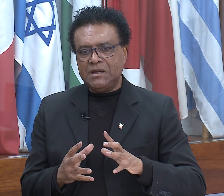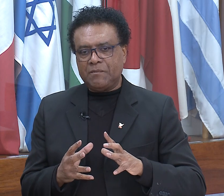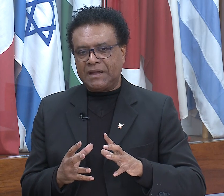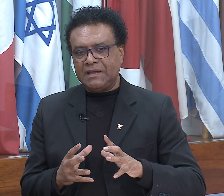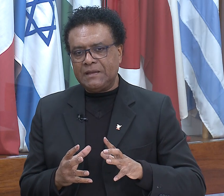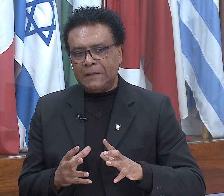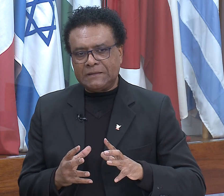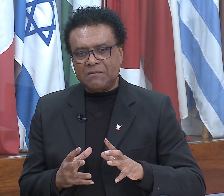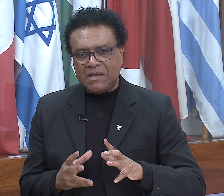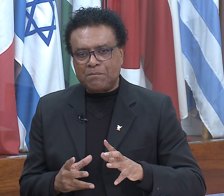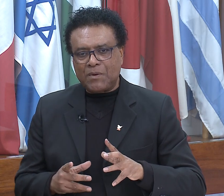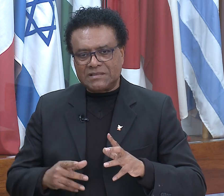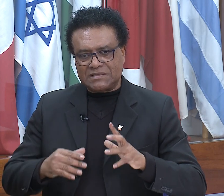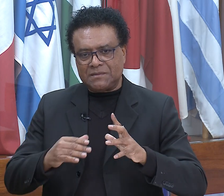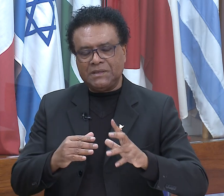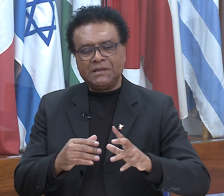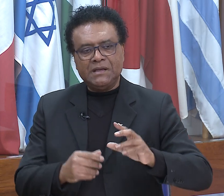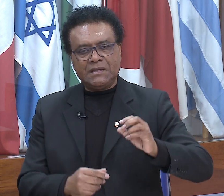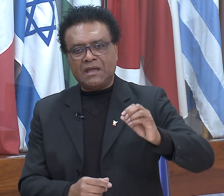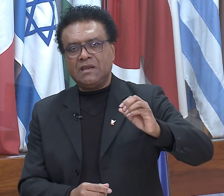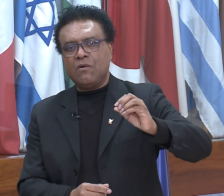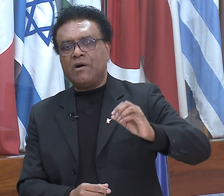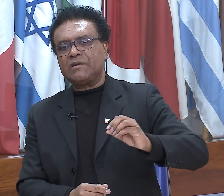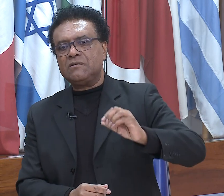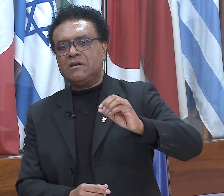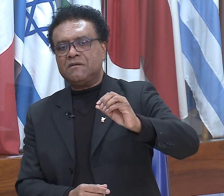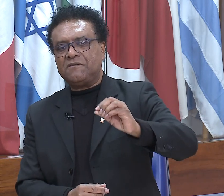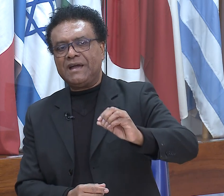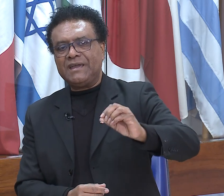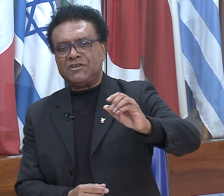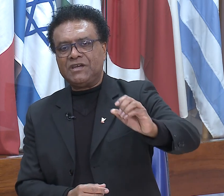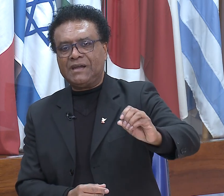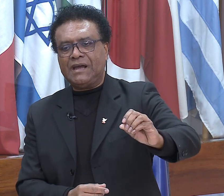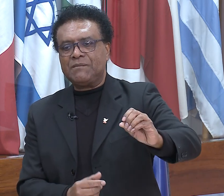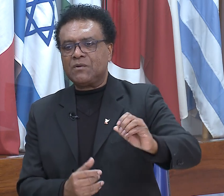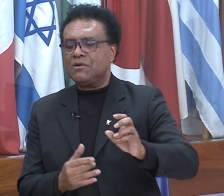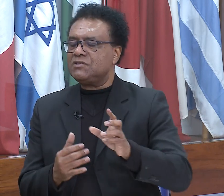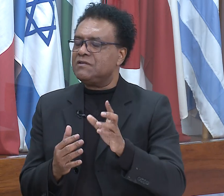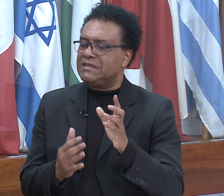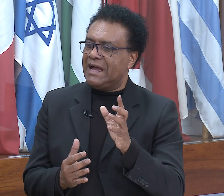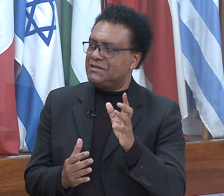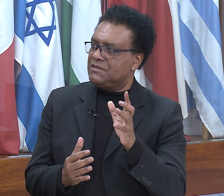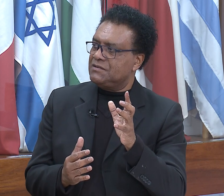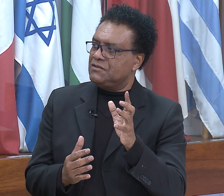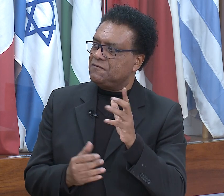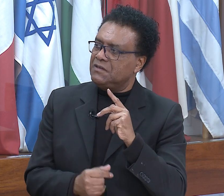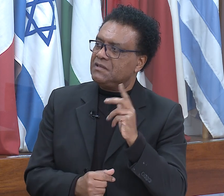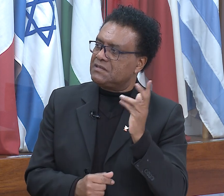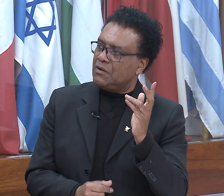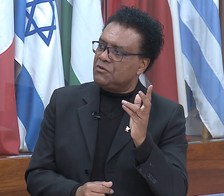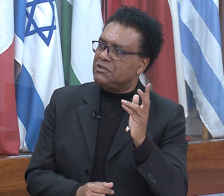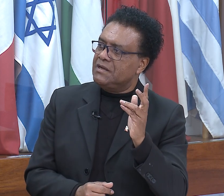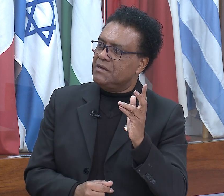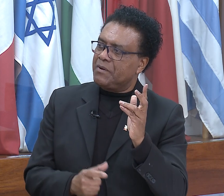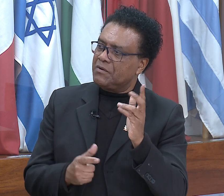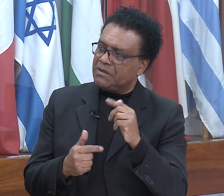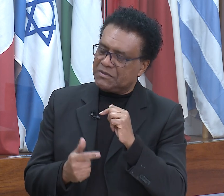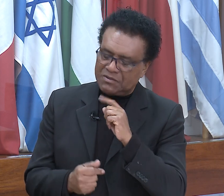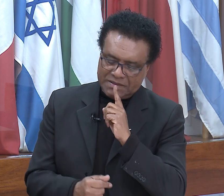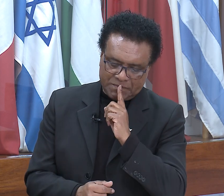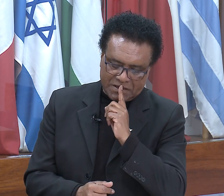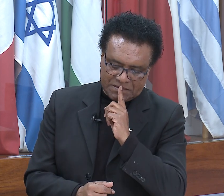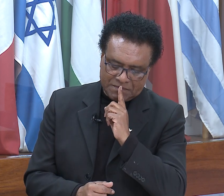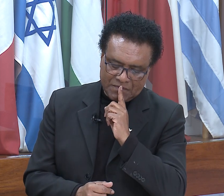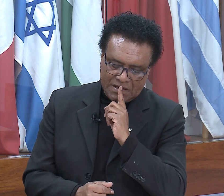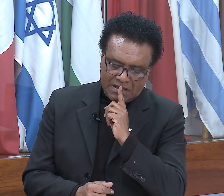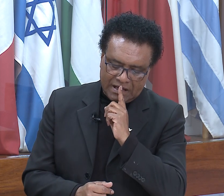incentivador para que ele também possa saber que aquele órgão vai gerar uma continuidade de vida e saúde para uma